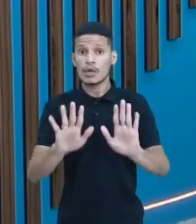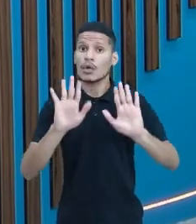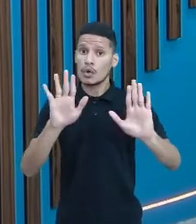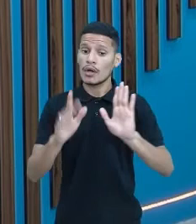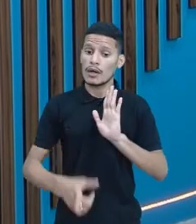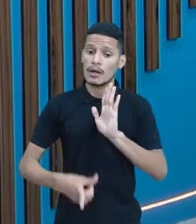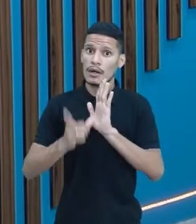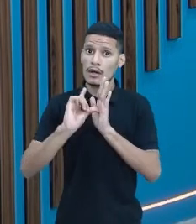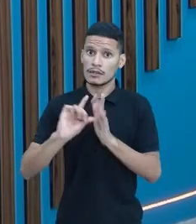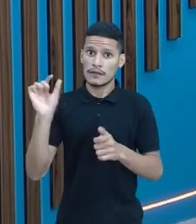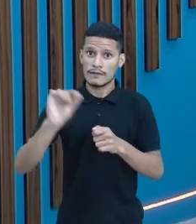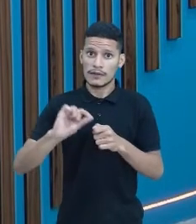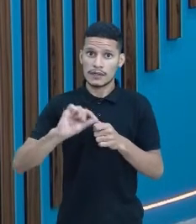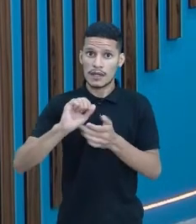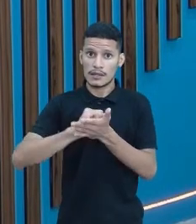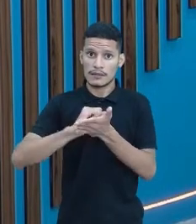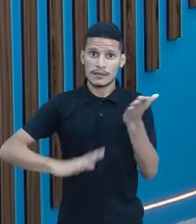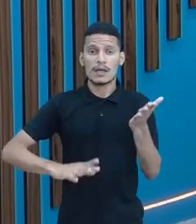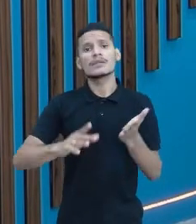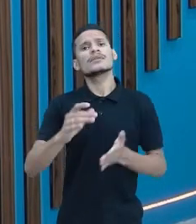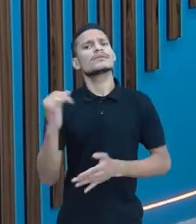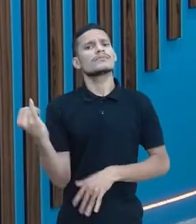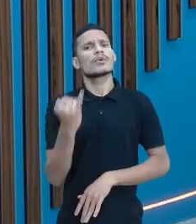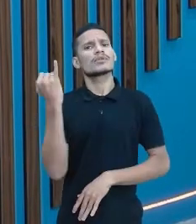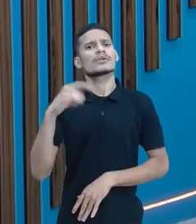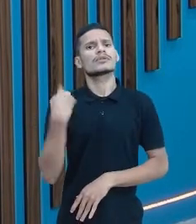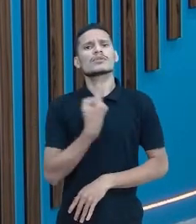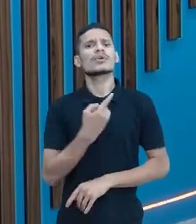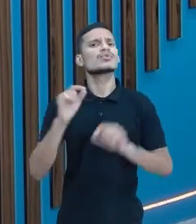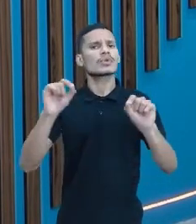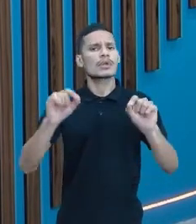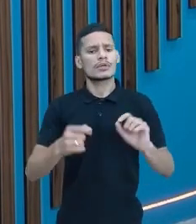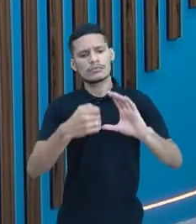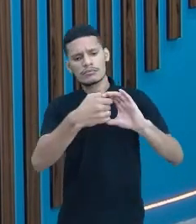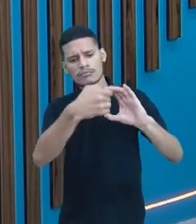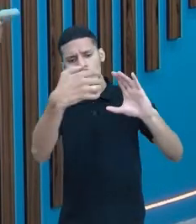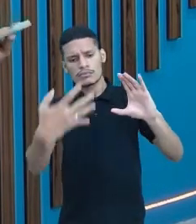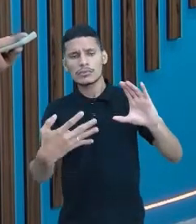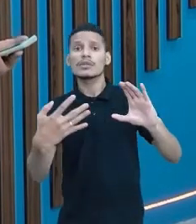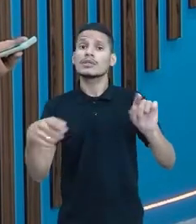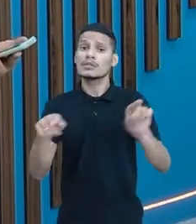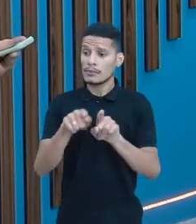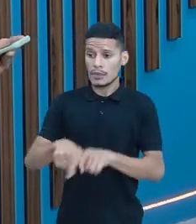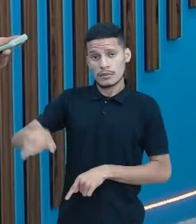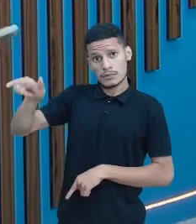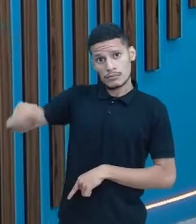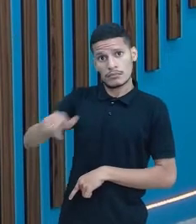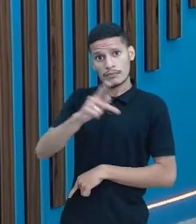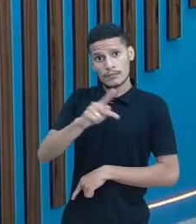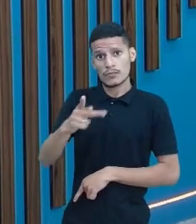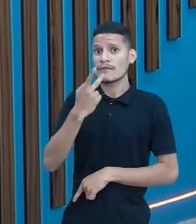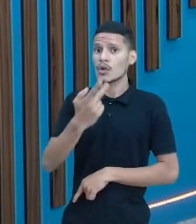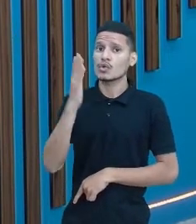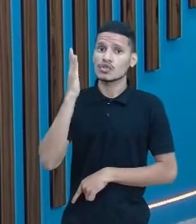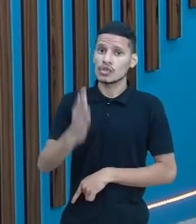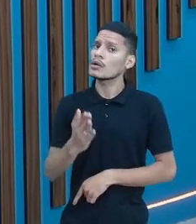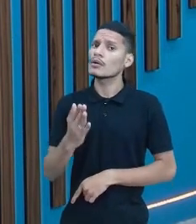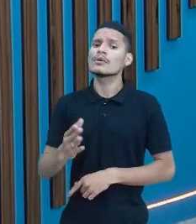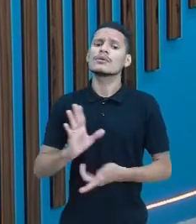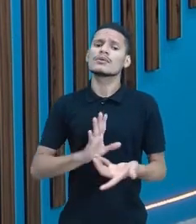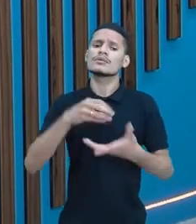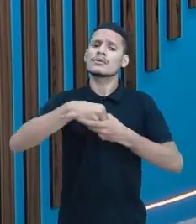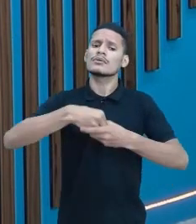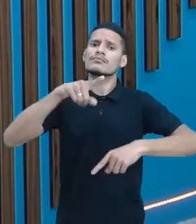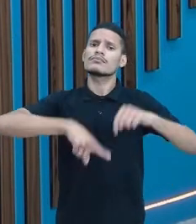da gente fazer os exercícios, é importante a gente dissecar, a gente descrever, e assim como a professora Briane falou, né? Ou seja, os elementos